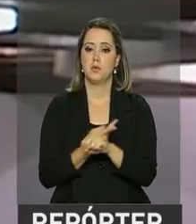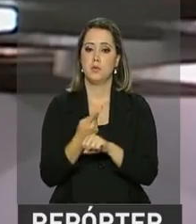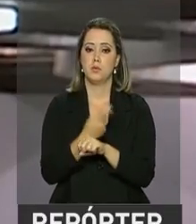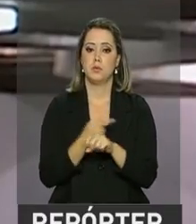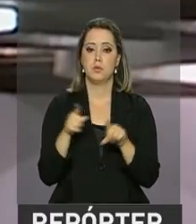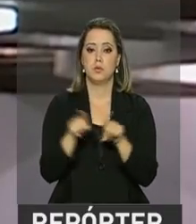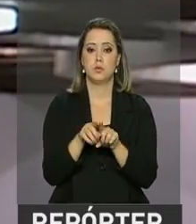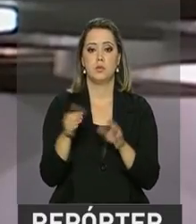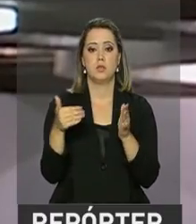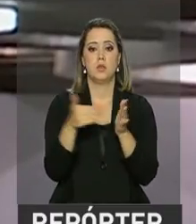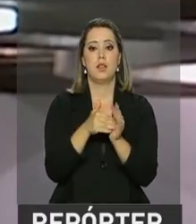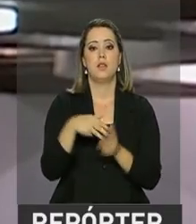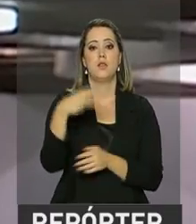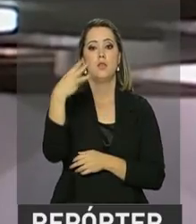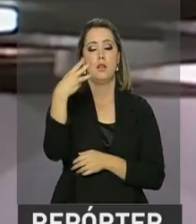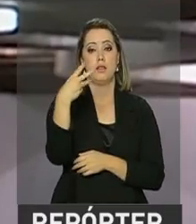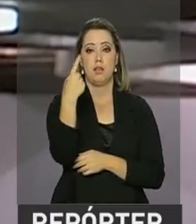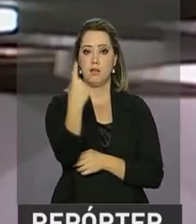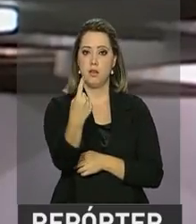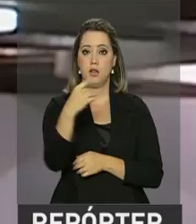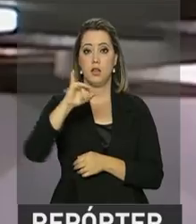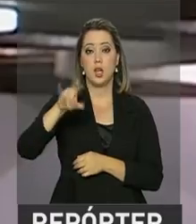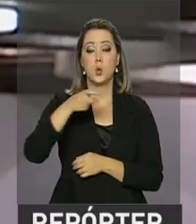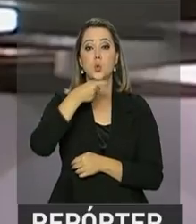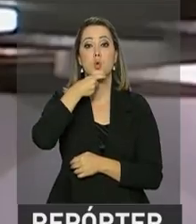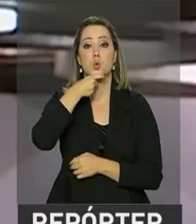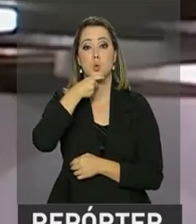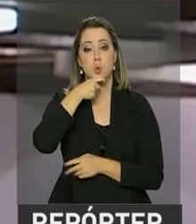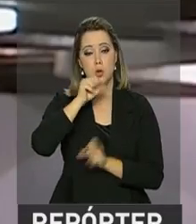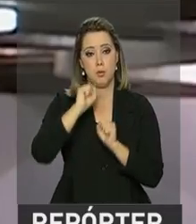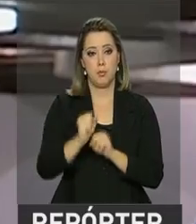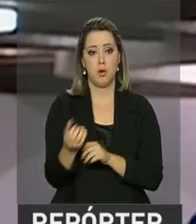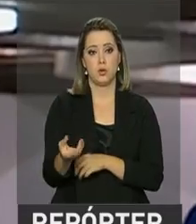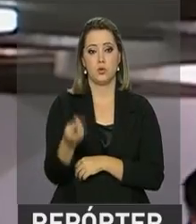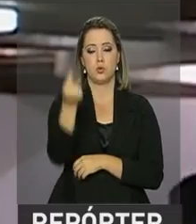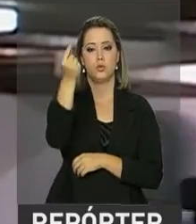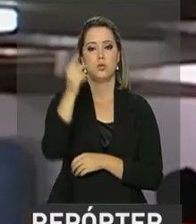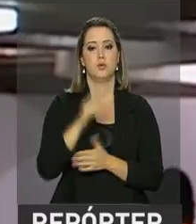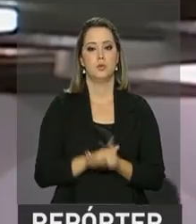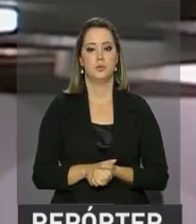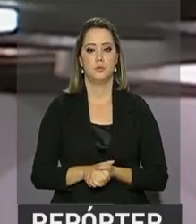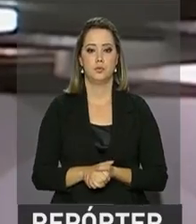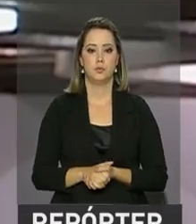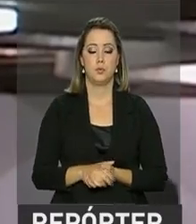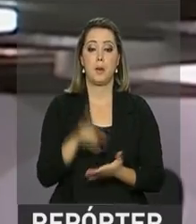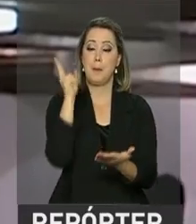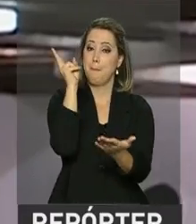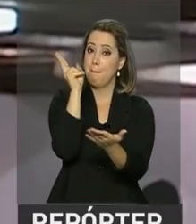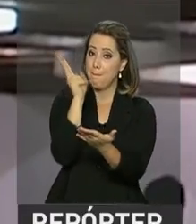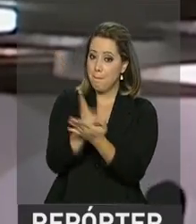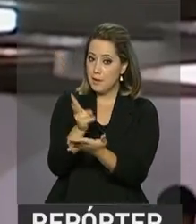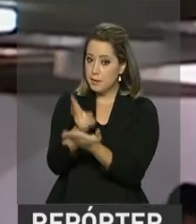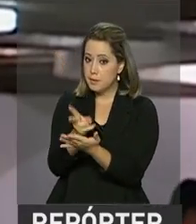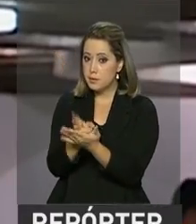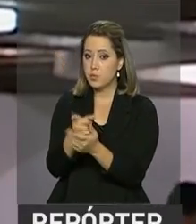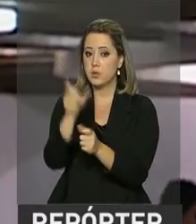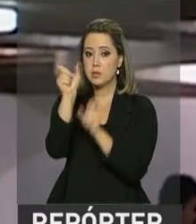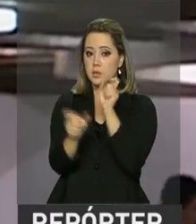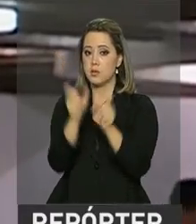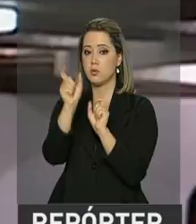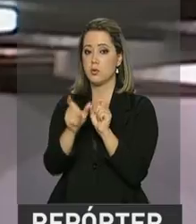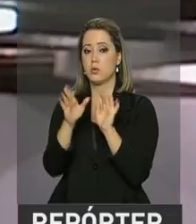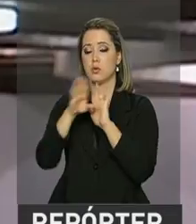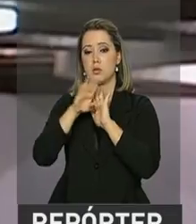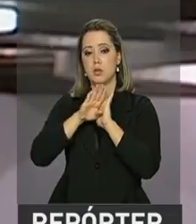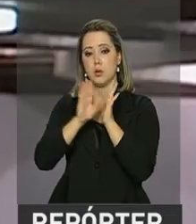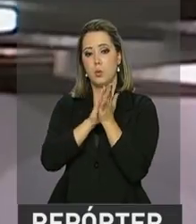agência da Caixa até o dia 31 de julho né onde ele vai receber os seus valores mesmo aquelas pessoas e que estão no